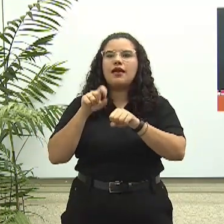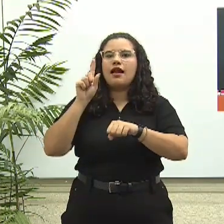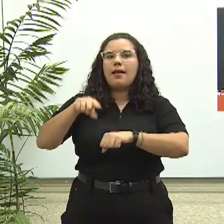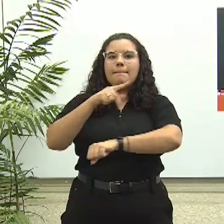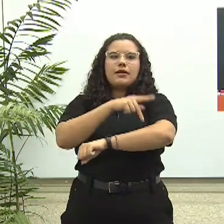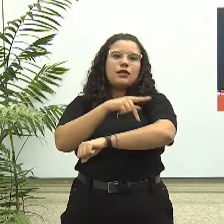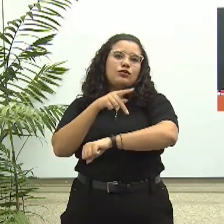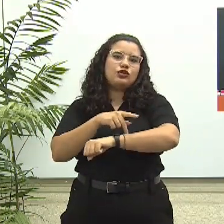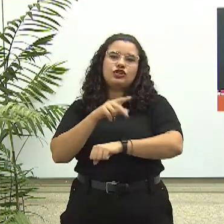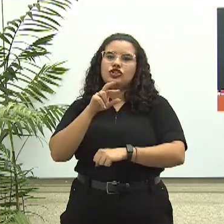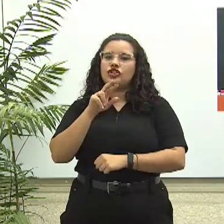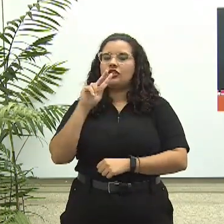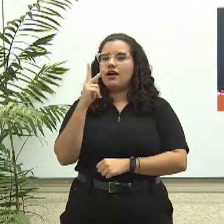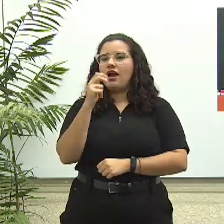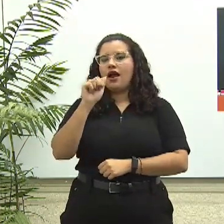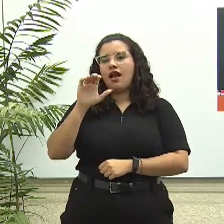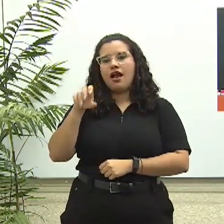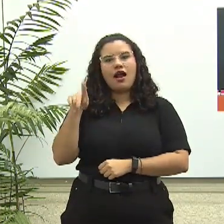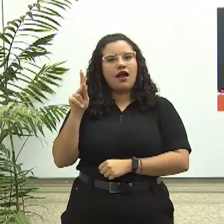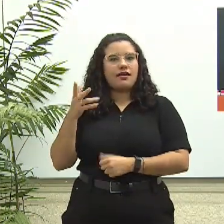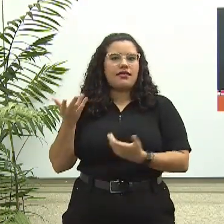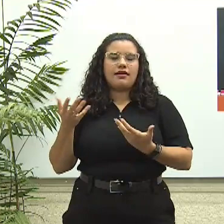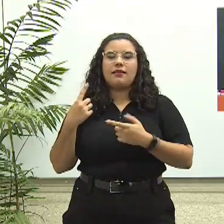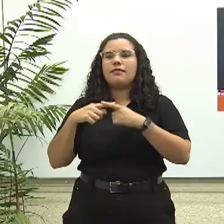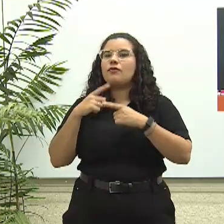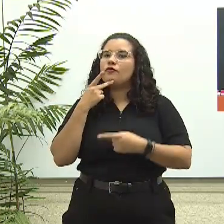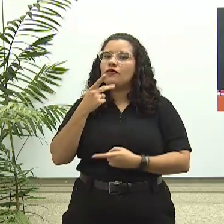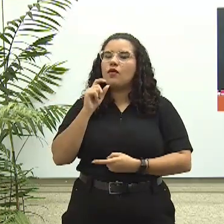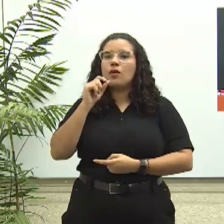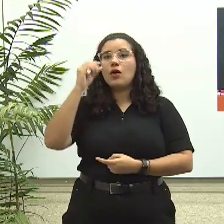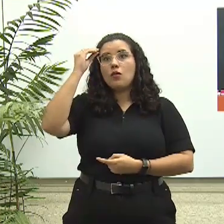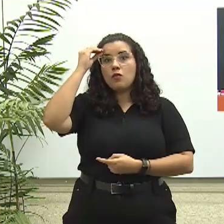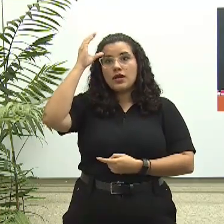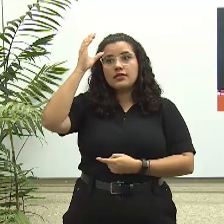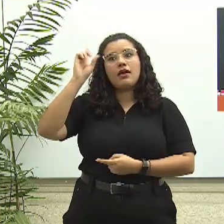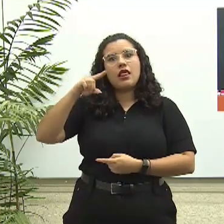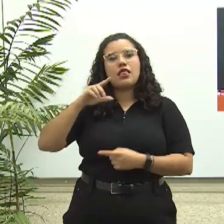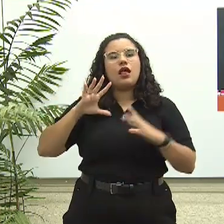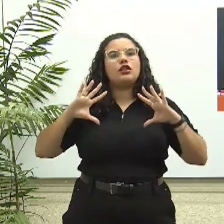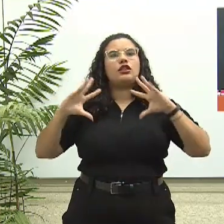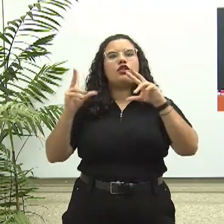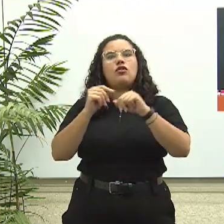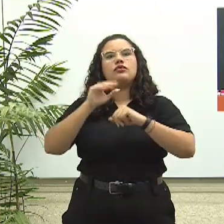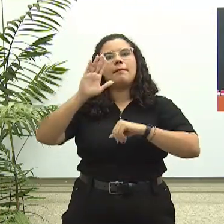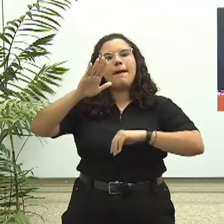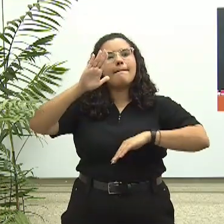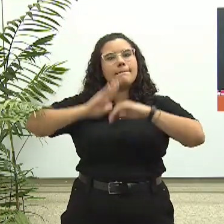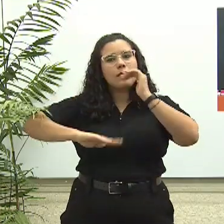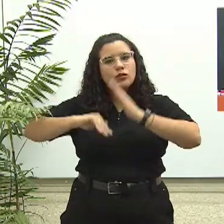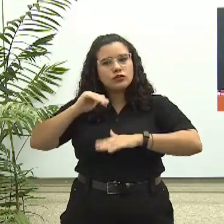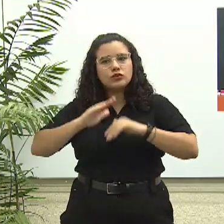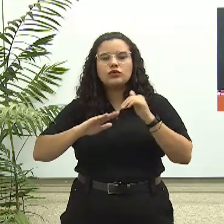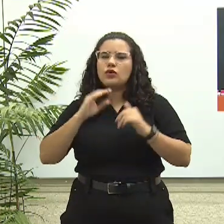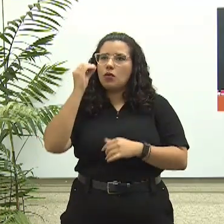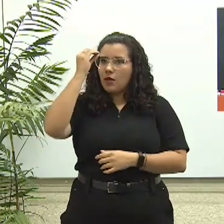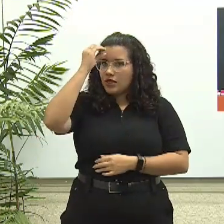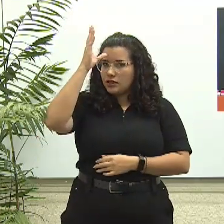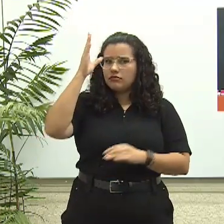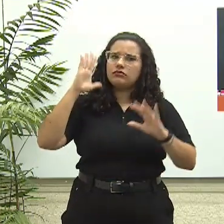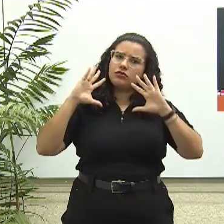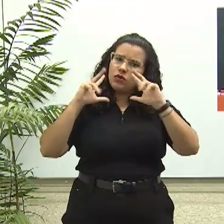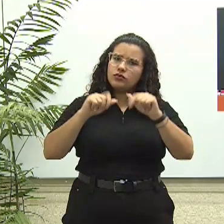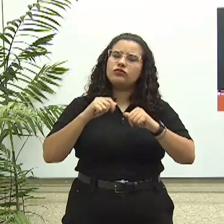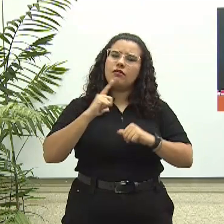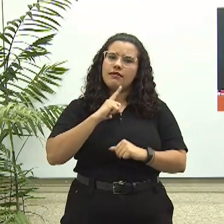hacker por exemplo que é uma pedagogia que vai dizer o seguinte o conhecimento é coletivo a produção do conhecimento é coletiva